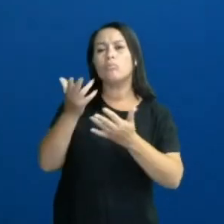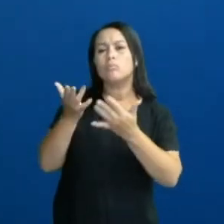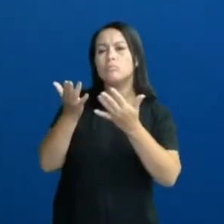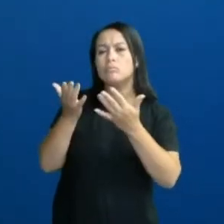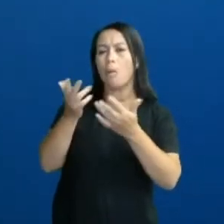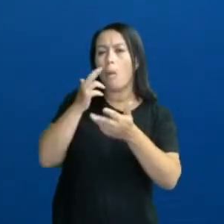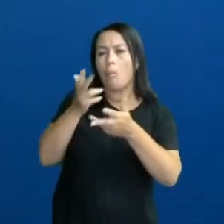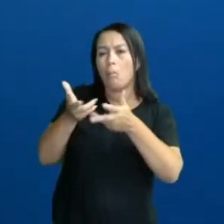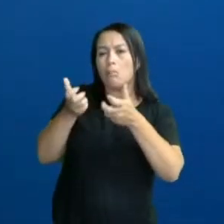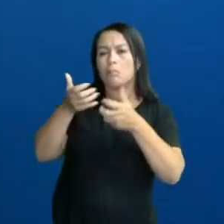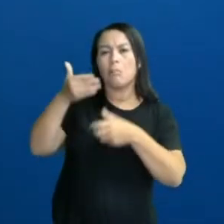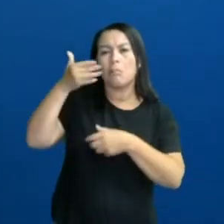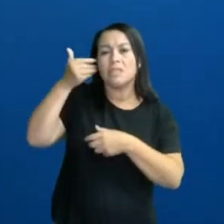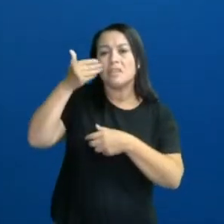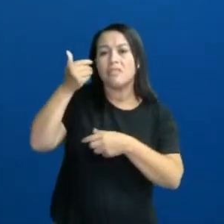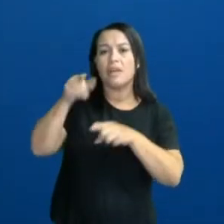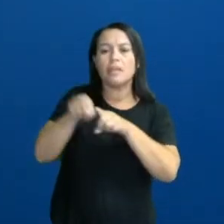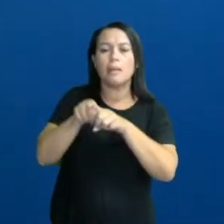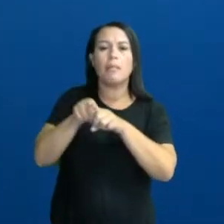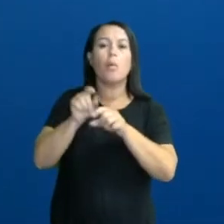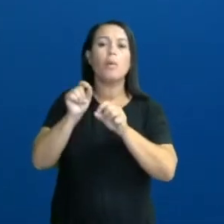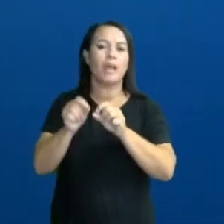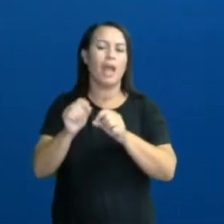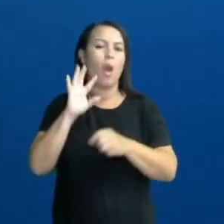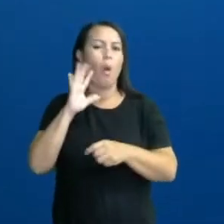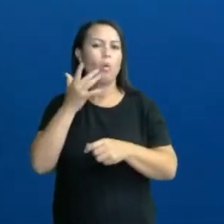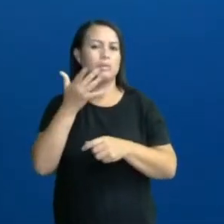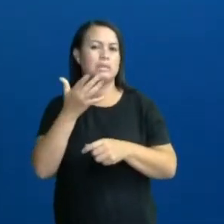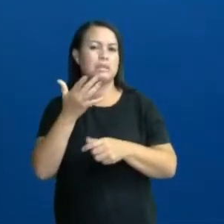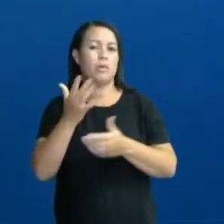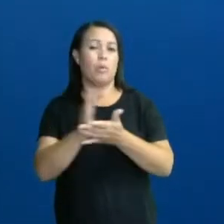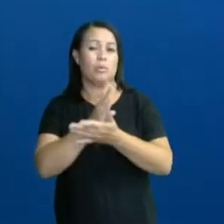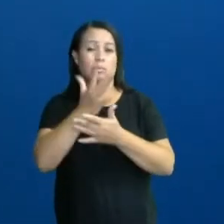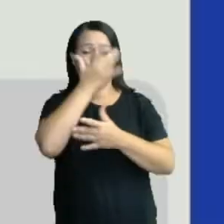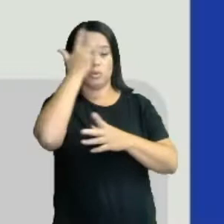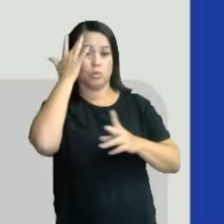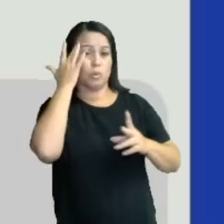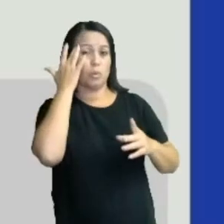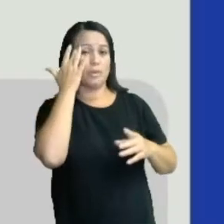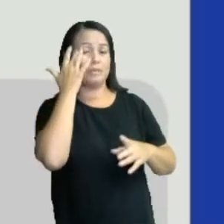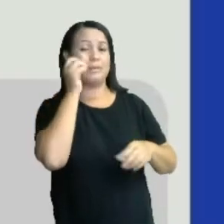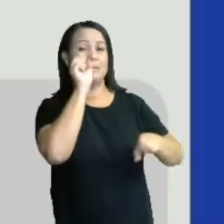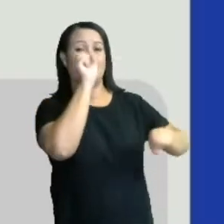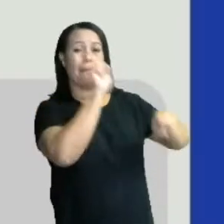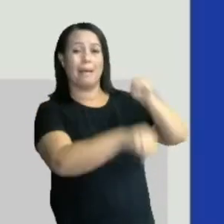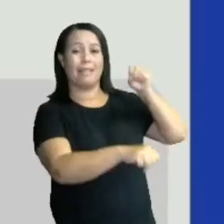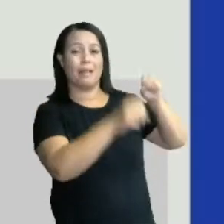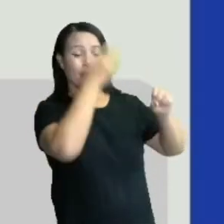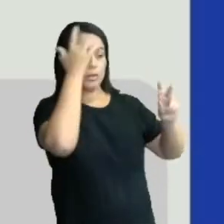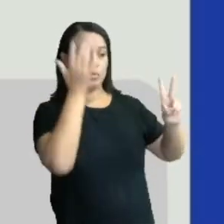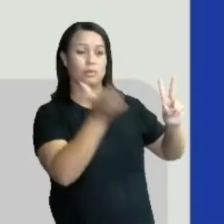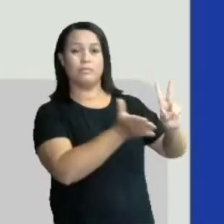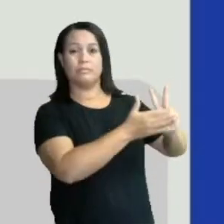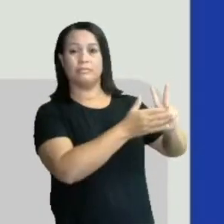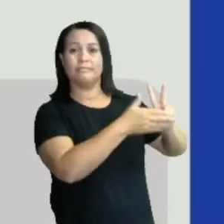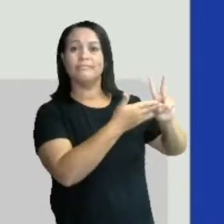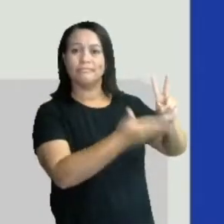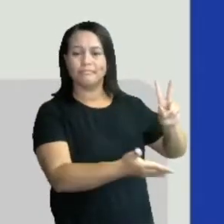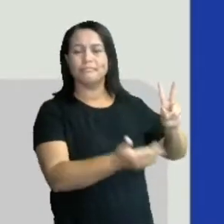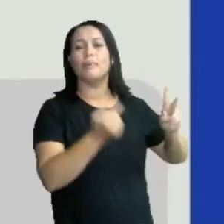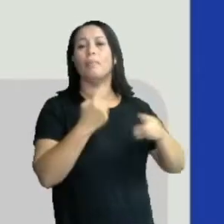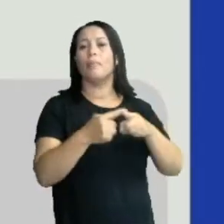conforme aconteceu o extermínio da população indígena aqui no Brasil, inicialmente pelos portugueses,